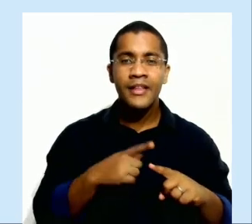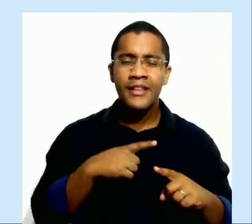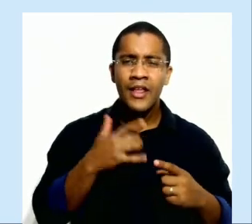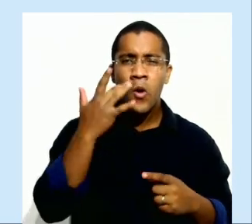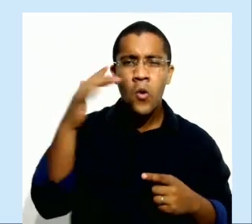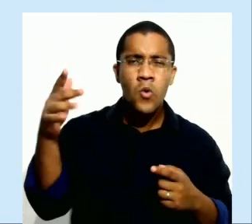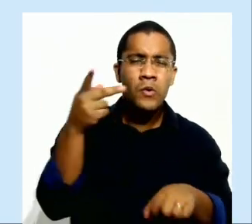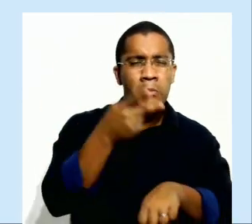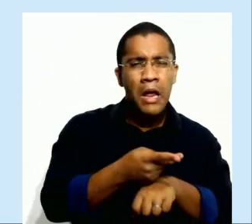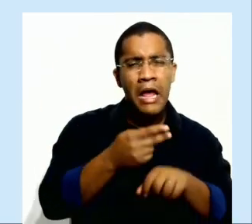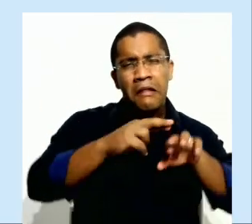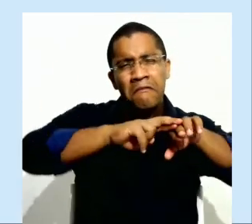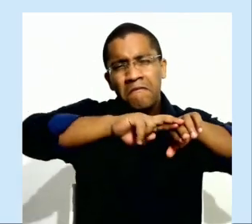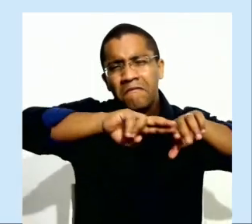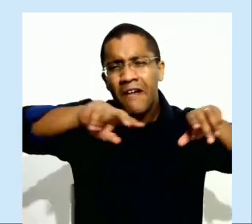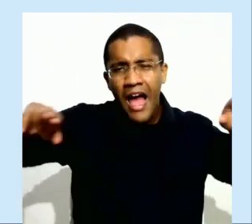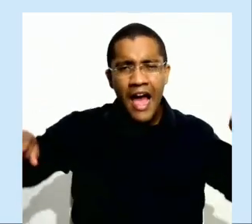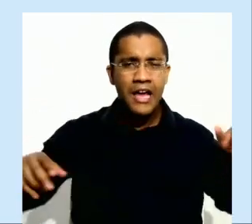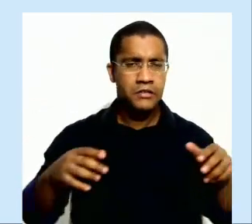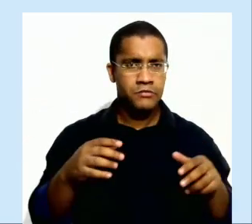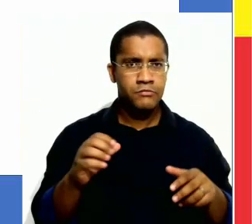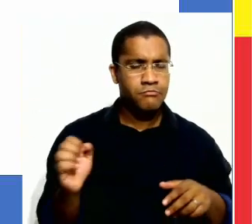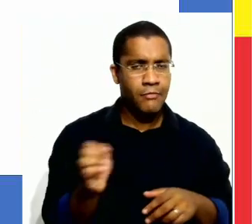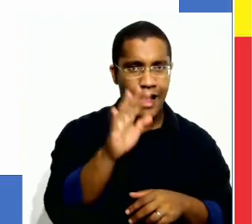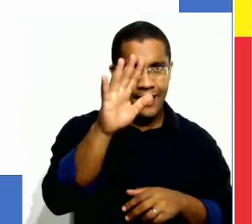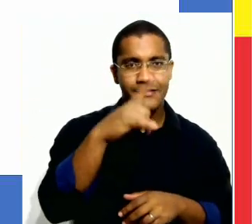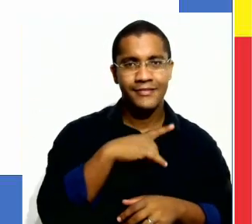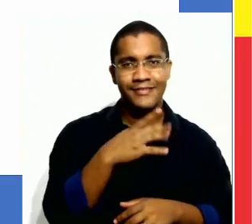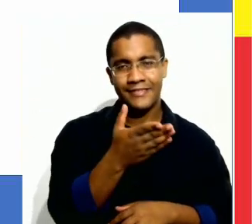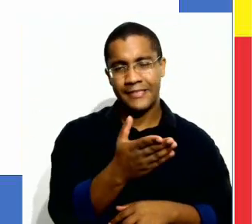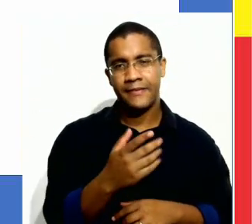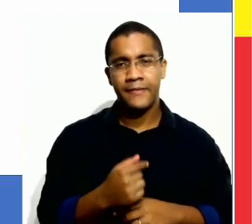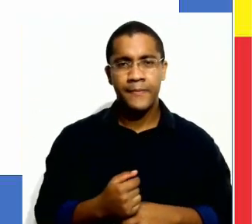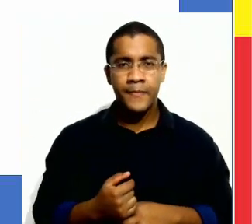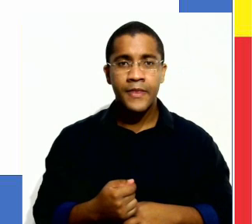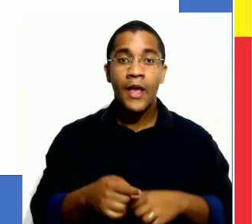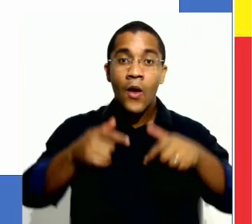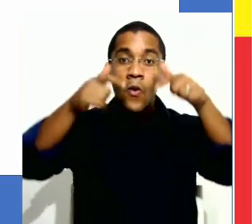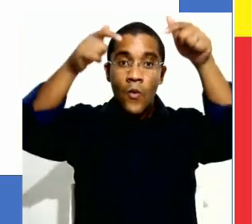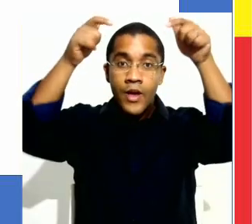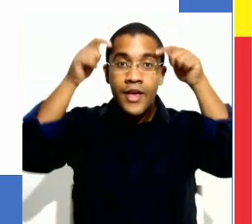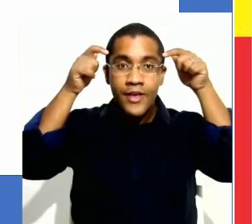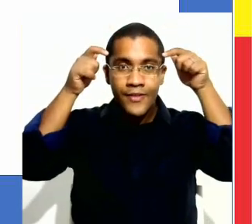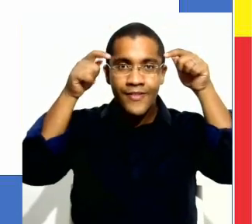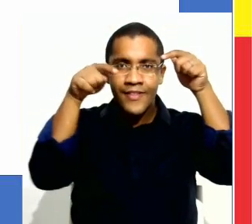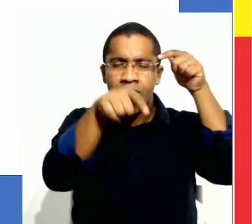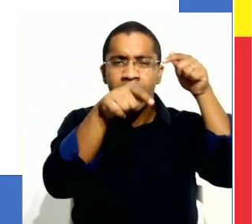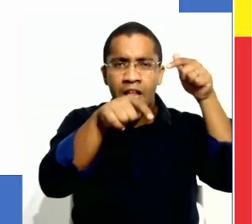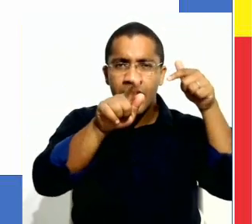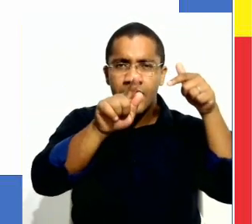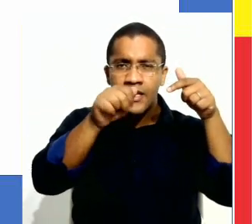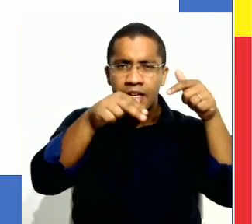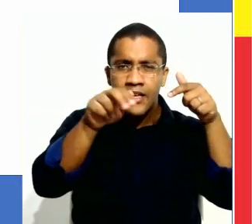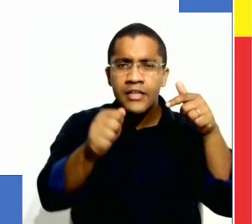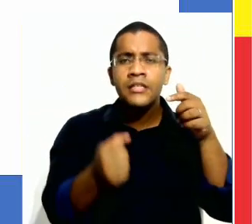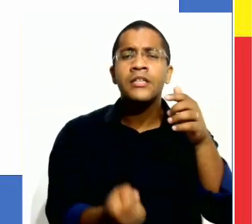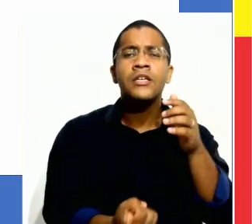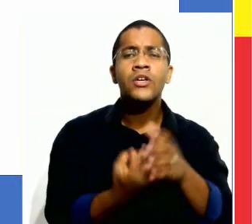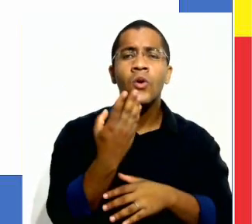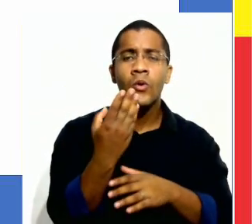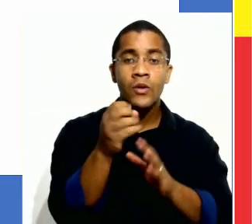metais preciosos, né? O reino ganense foi fundado no século